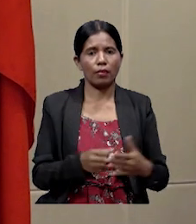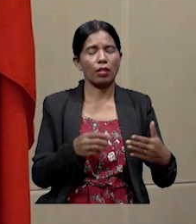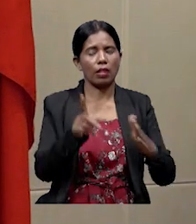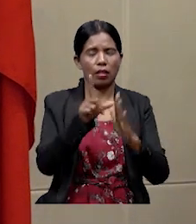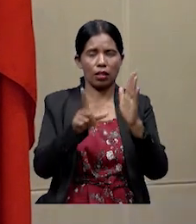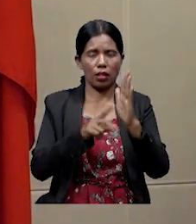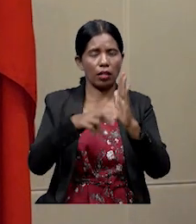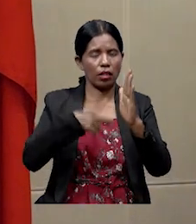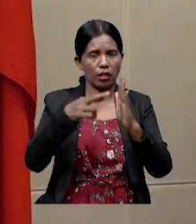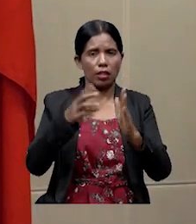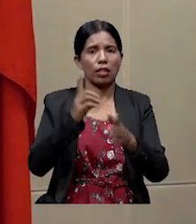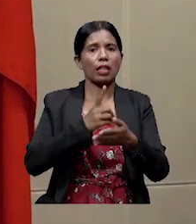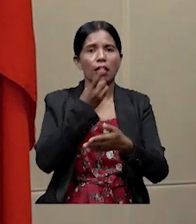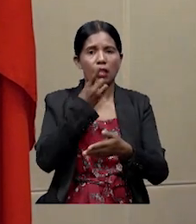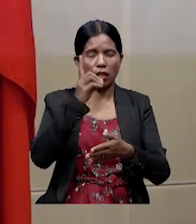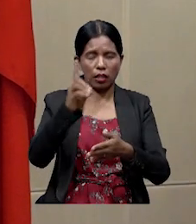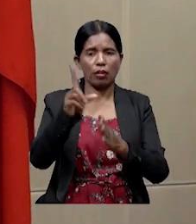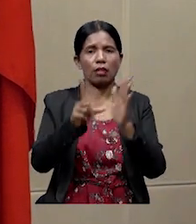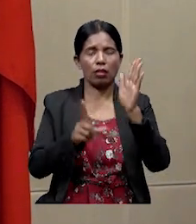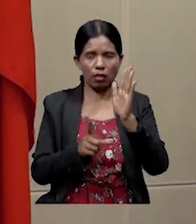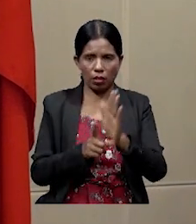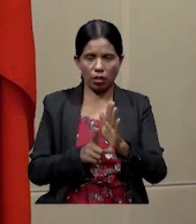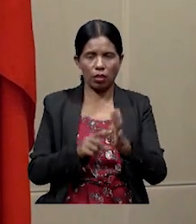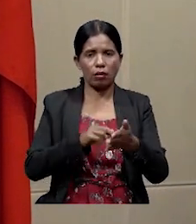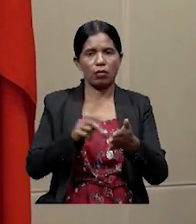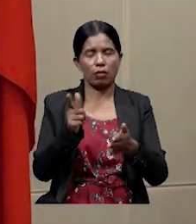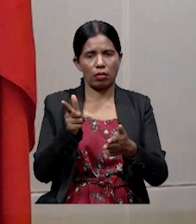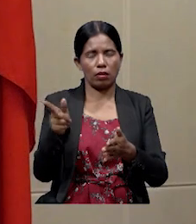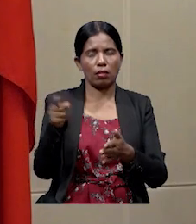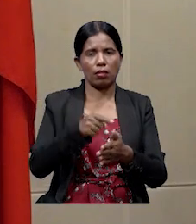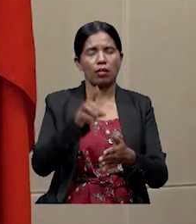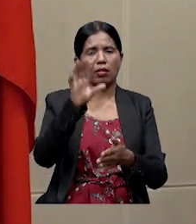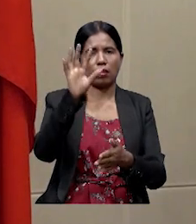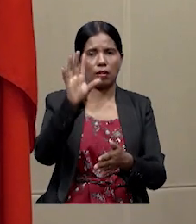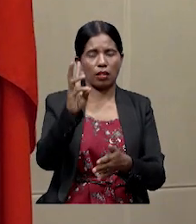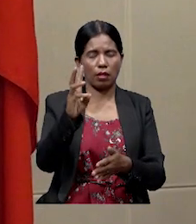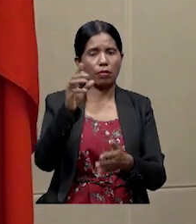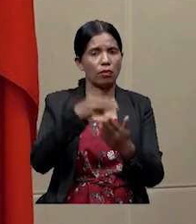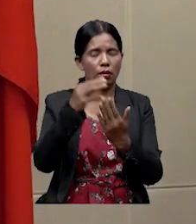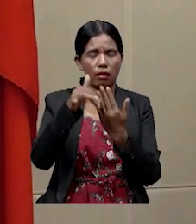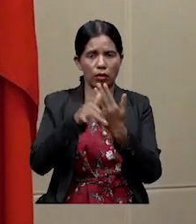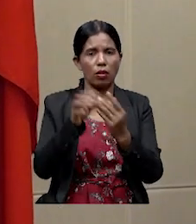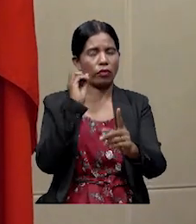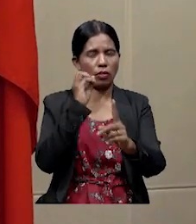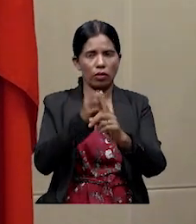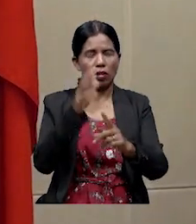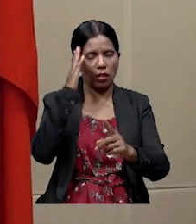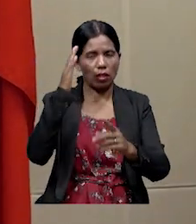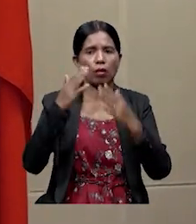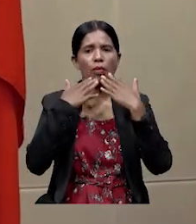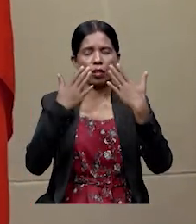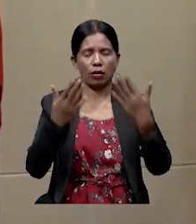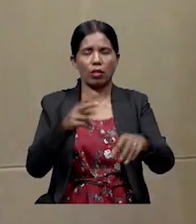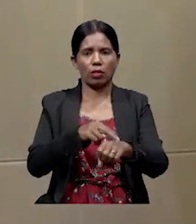o decreto-lei número Ruanulu barra Rio Ruacia, Loron Nen Maio, o objetivo é tu reconhece no agradece nacionais